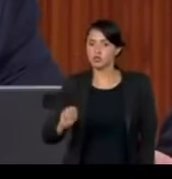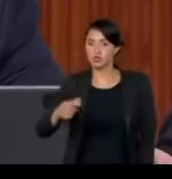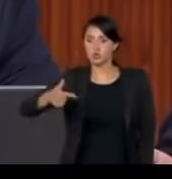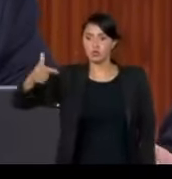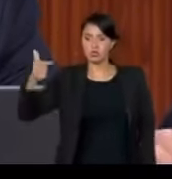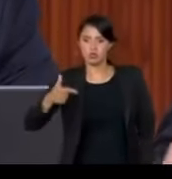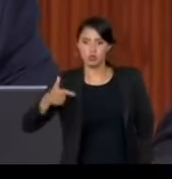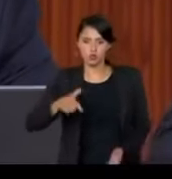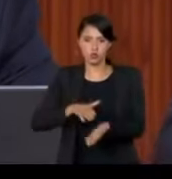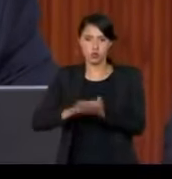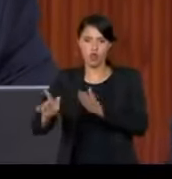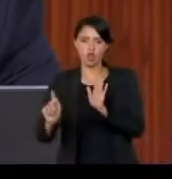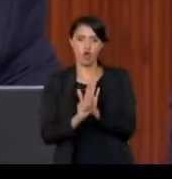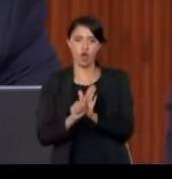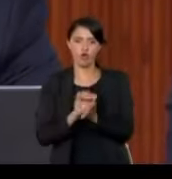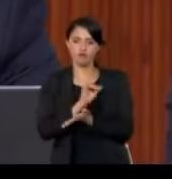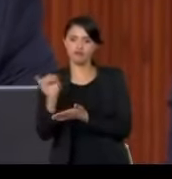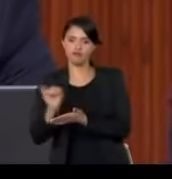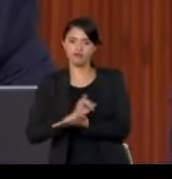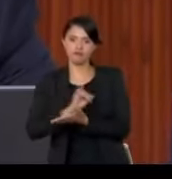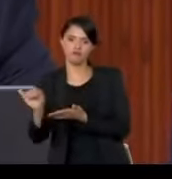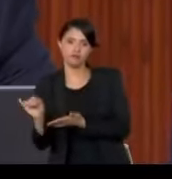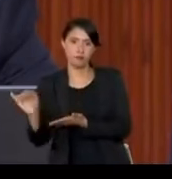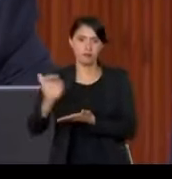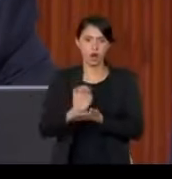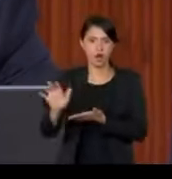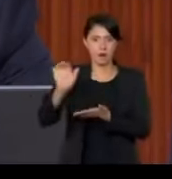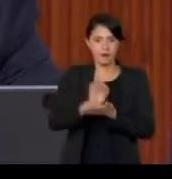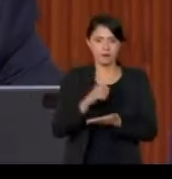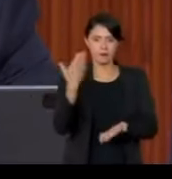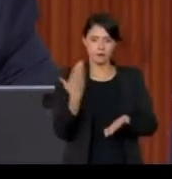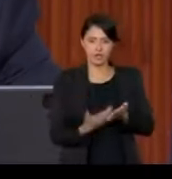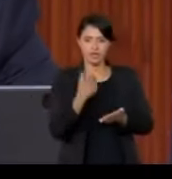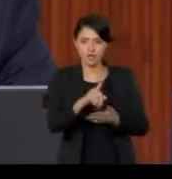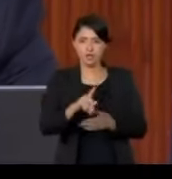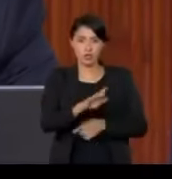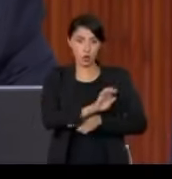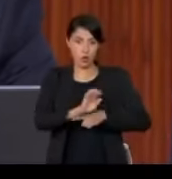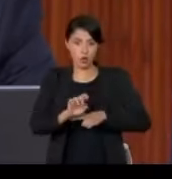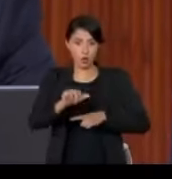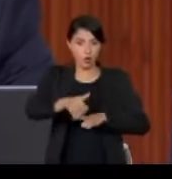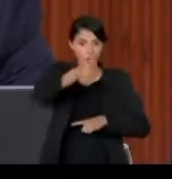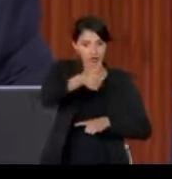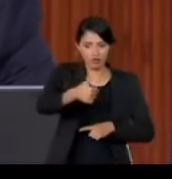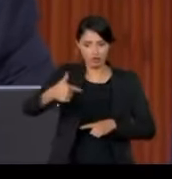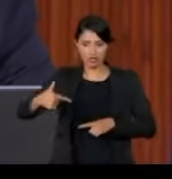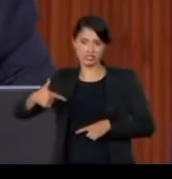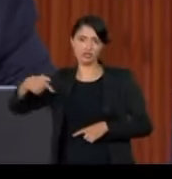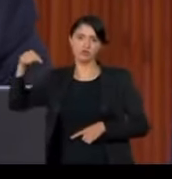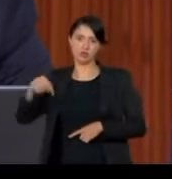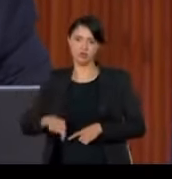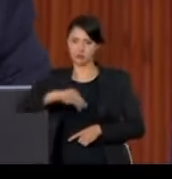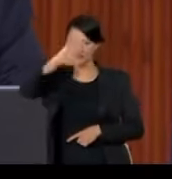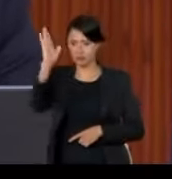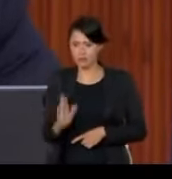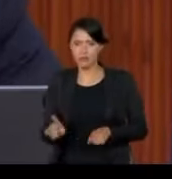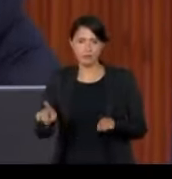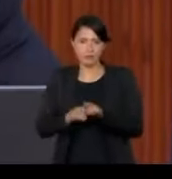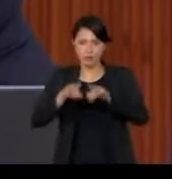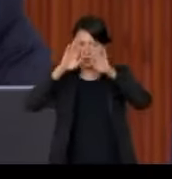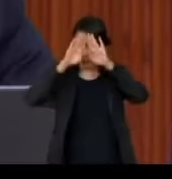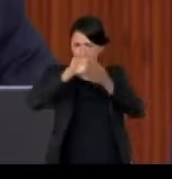porto exportador de droga do mundo, só perdendo para o Porto de Guayaquil, no Equador. A mesma coisa vale para os aeroportos,